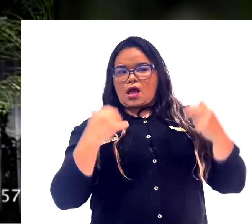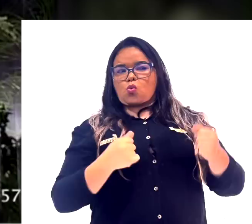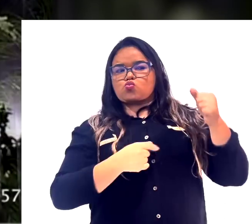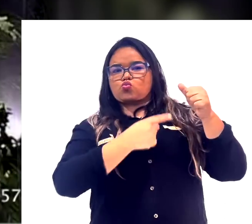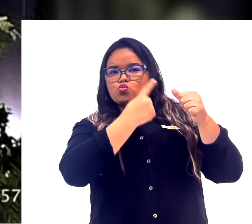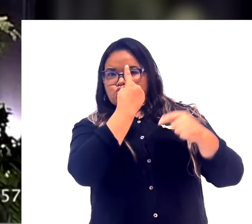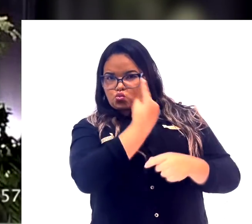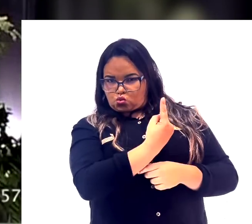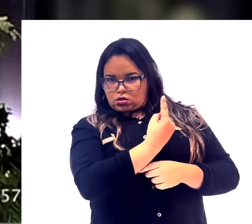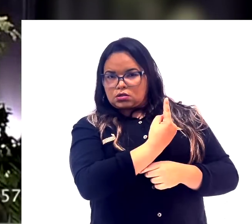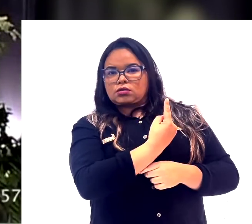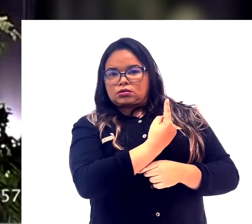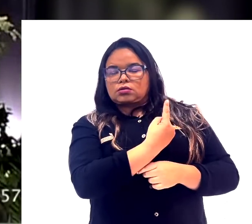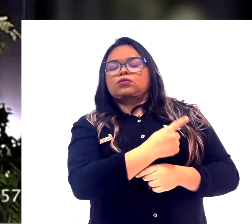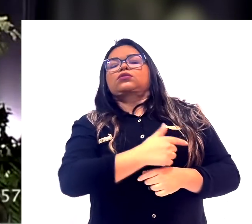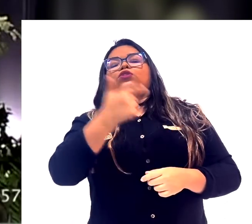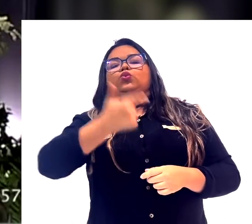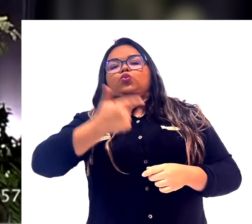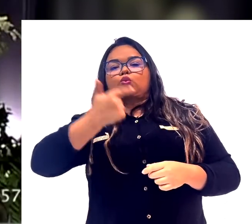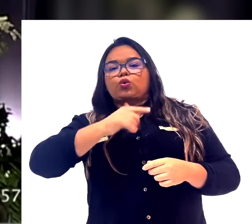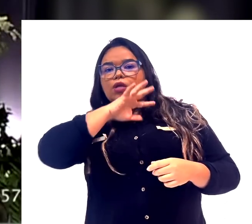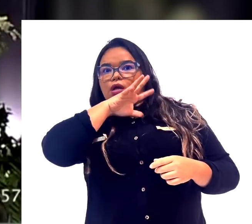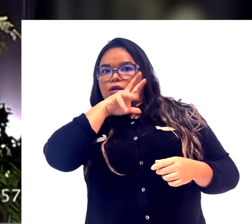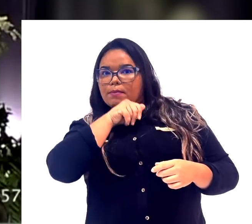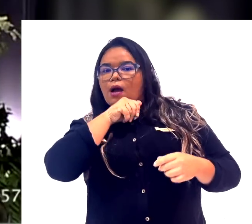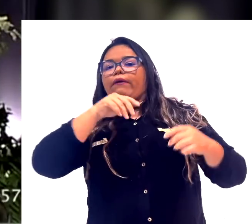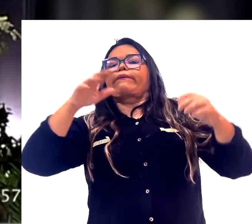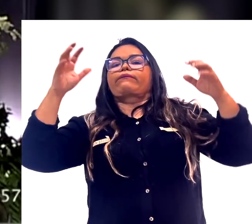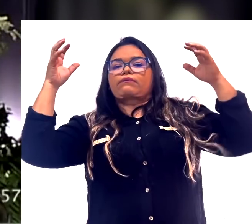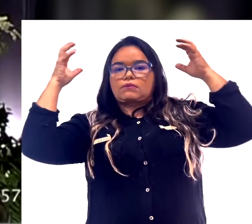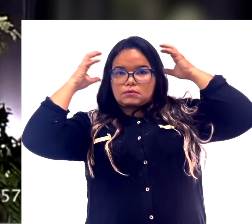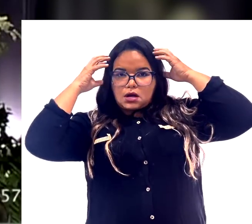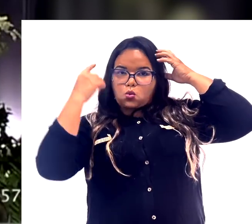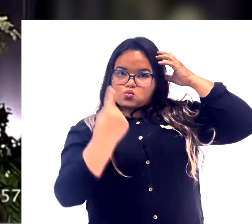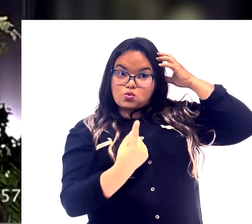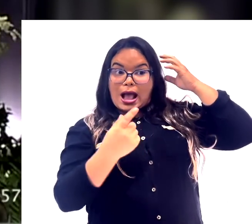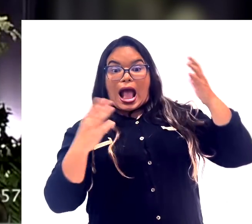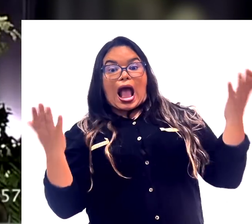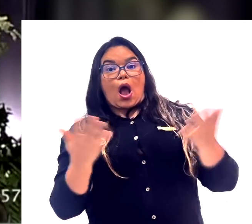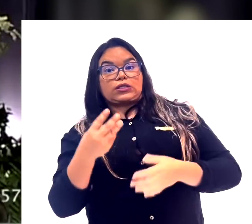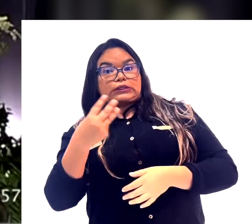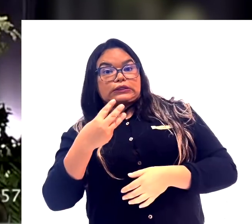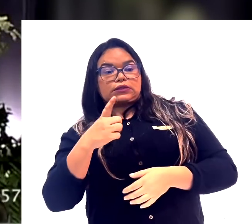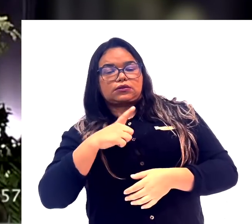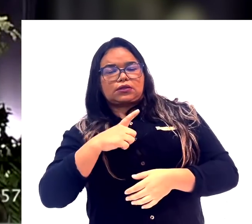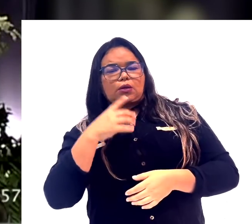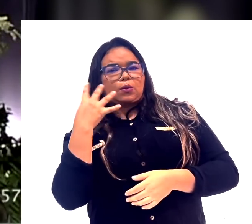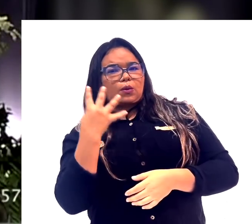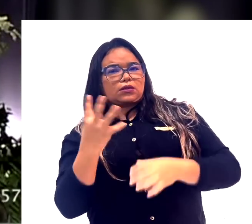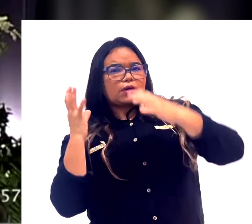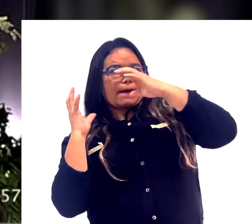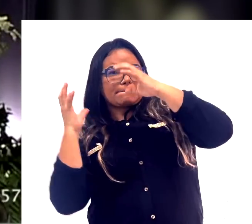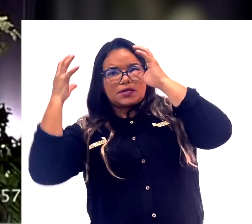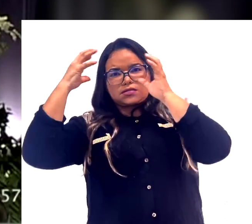Quantas na segunda? 1 cabeça. Mas agora 4 cabeças. Que história interessante.